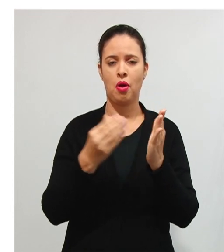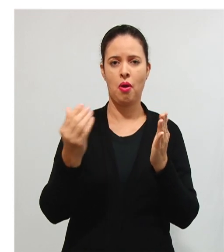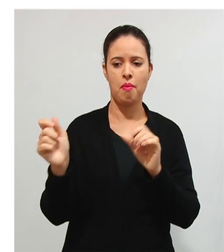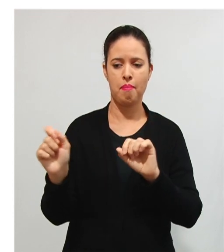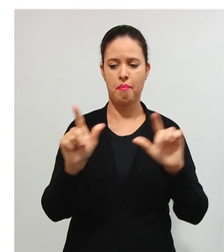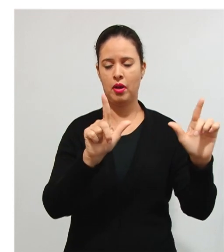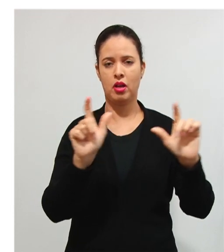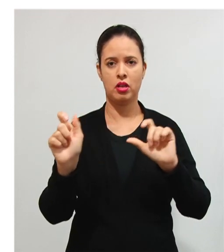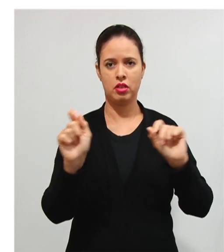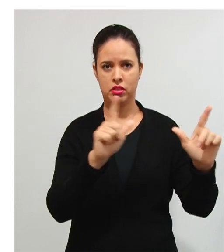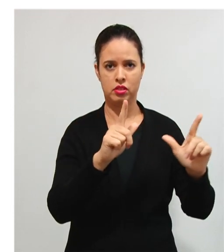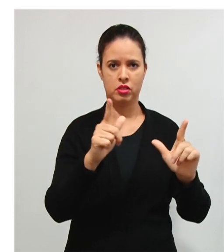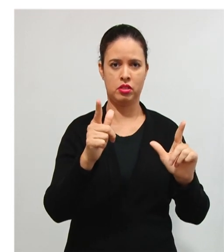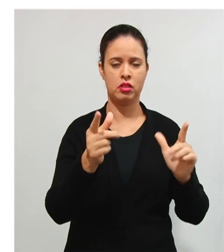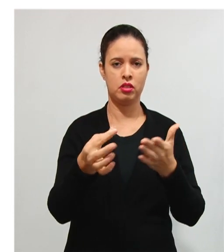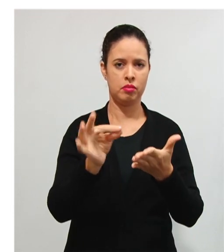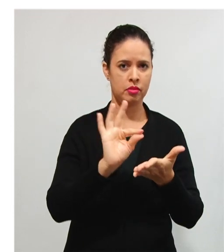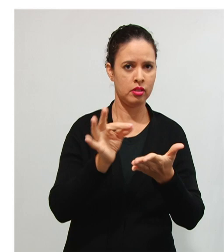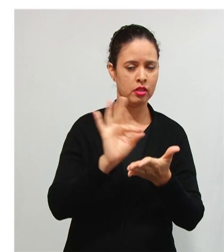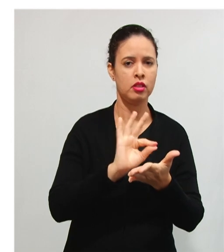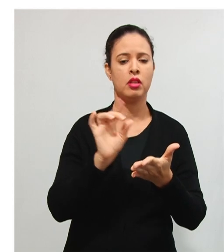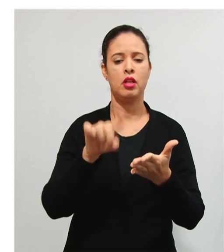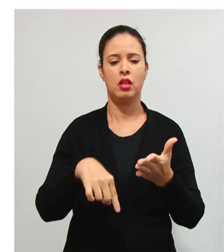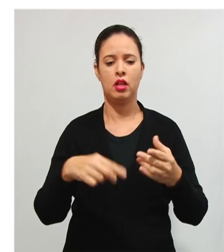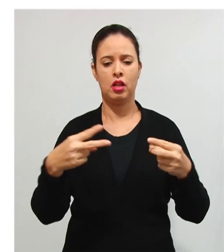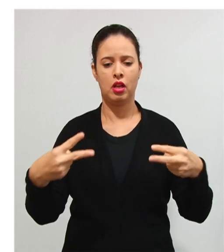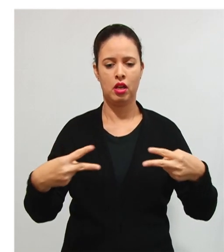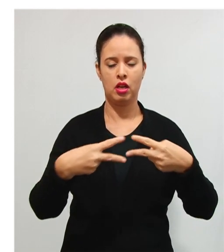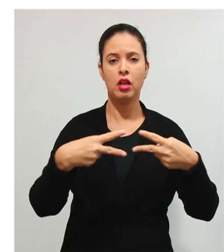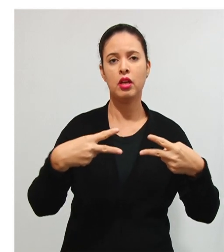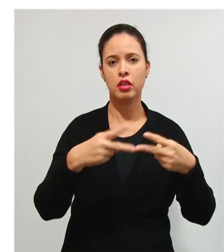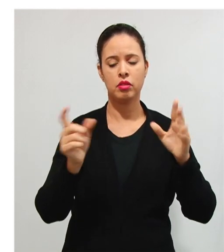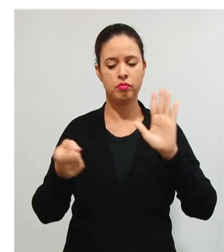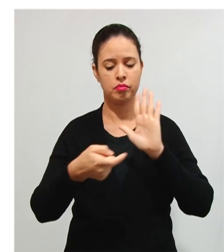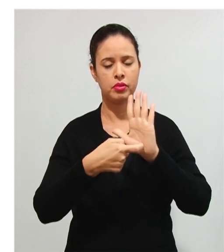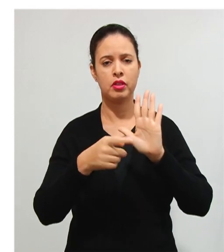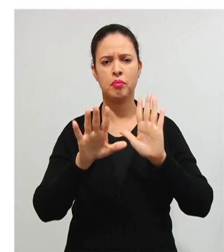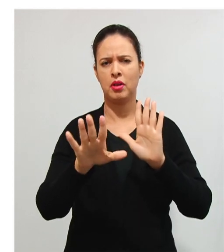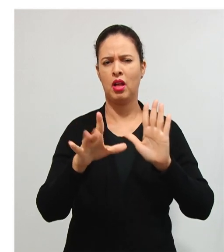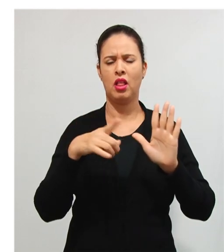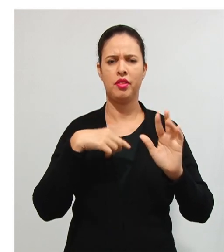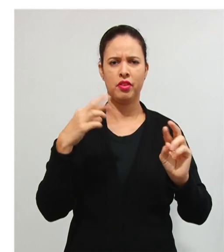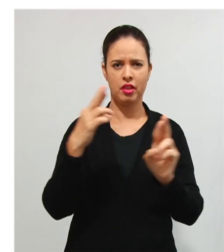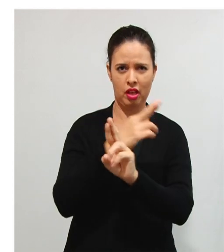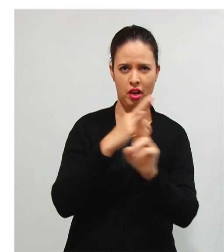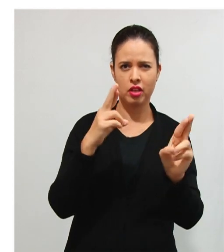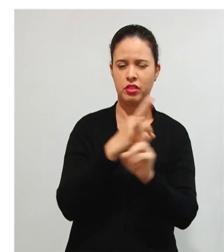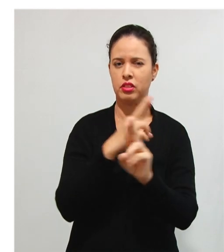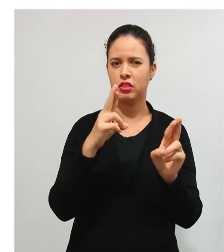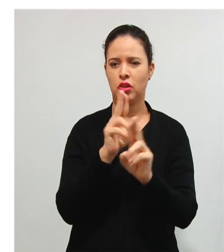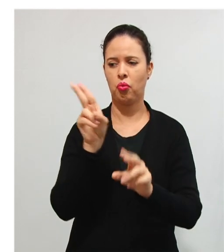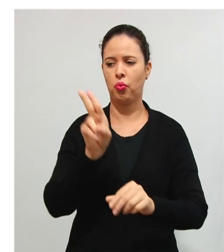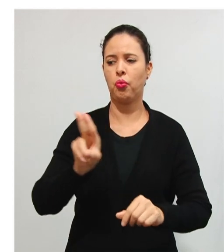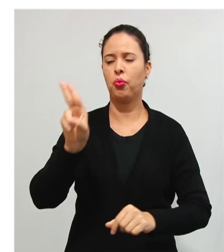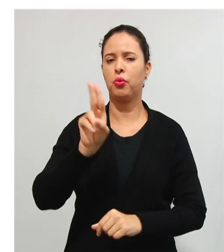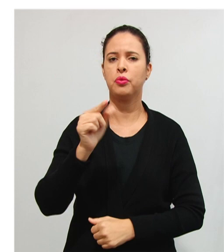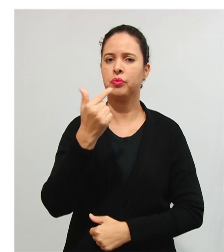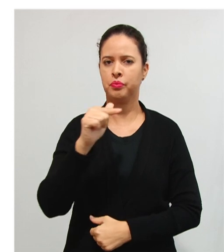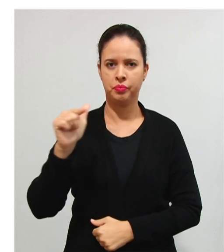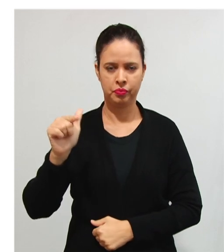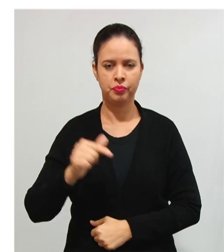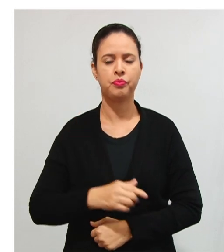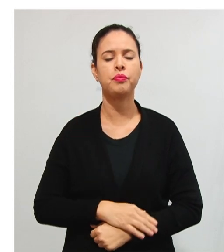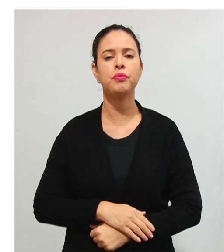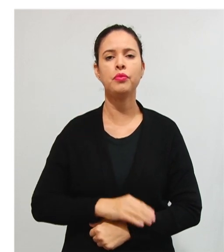por mais com links, hiperlinks que levavam a outras páginas, mas não havia uma interação com o usuário. Com